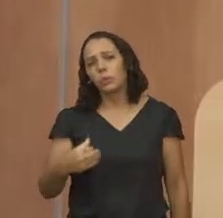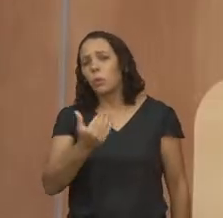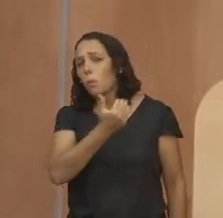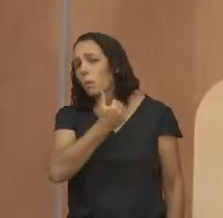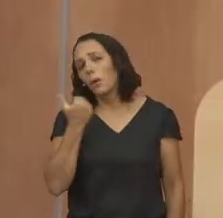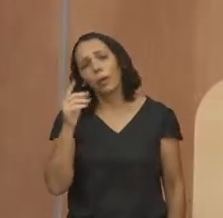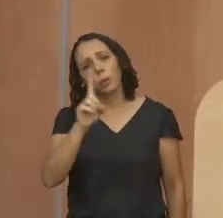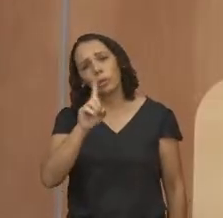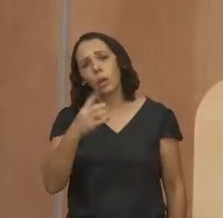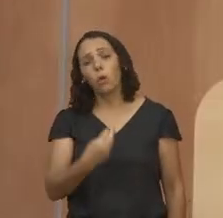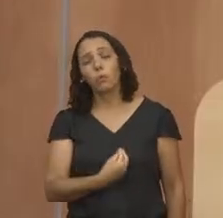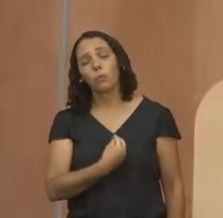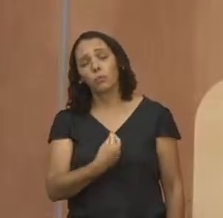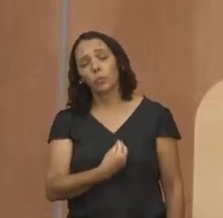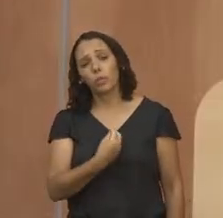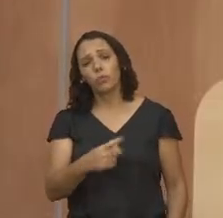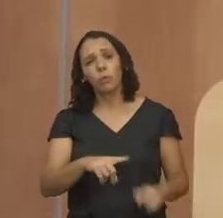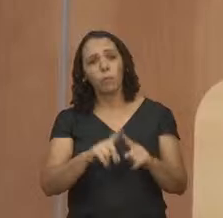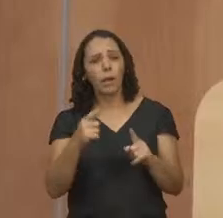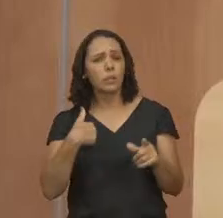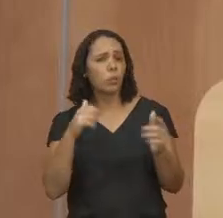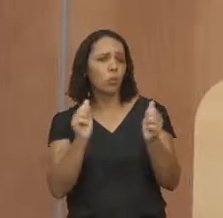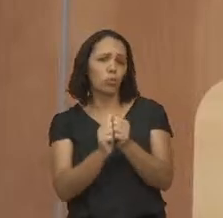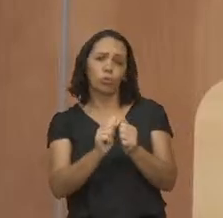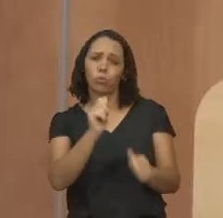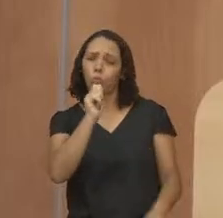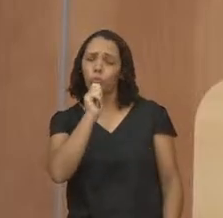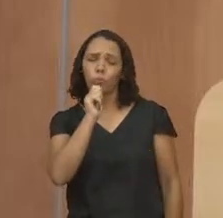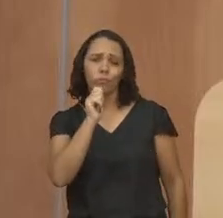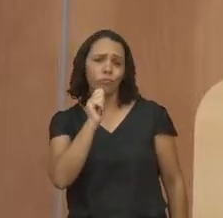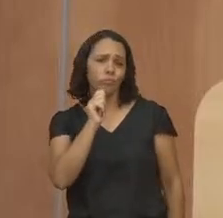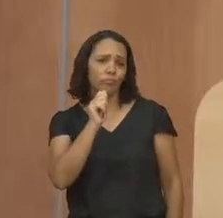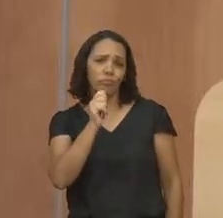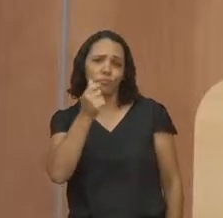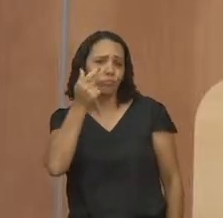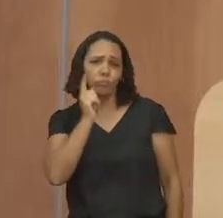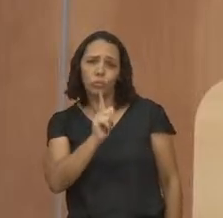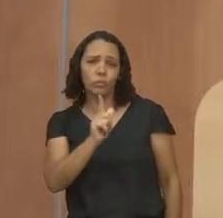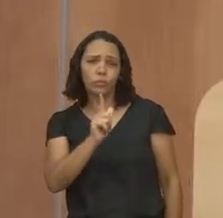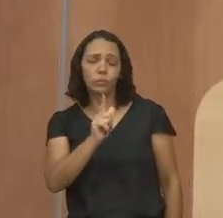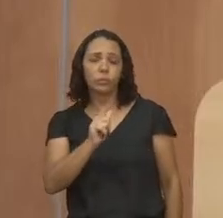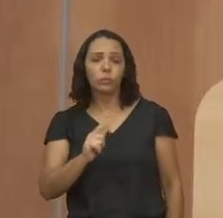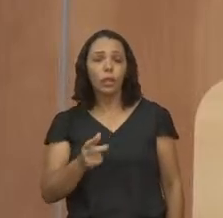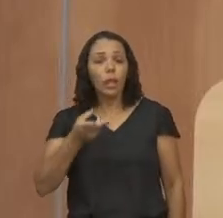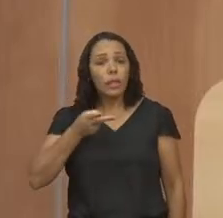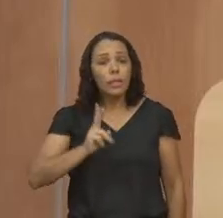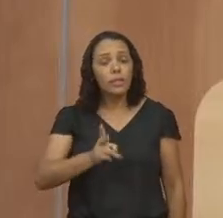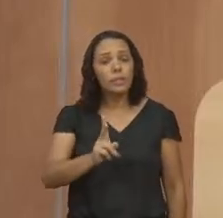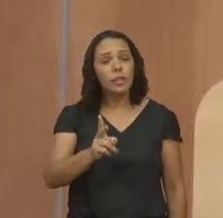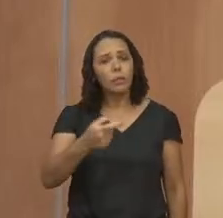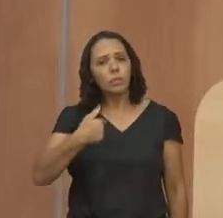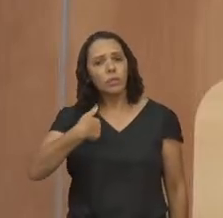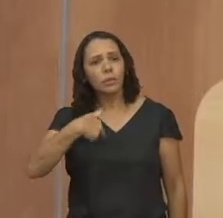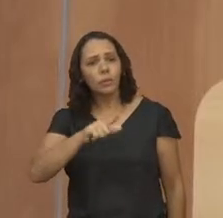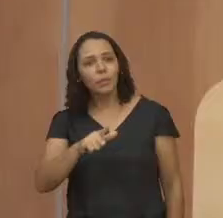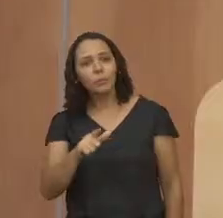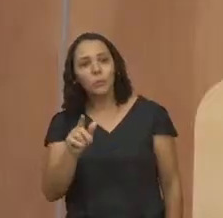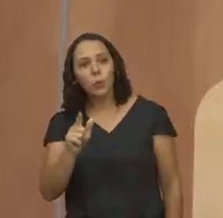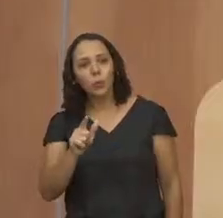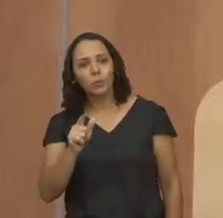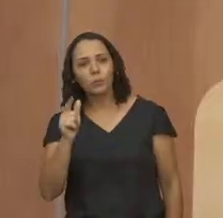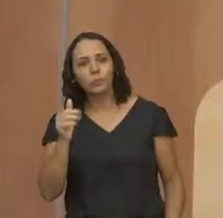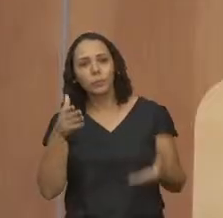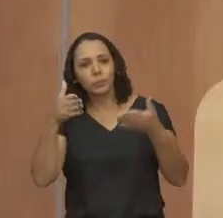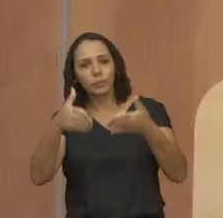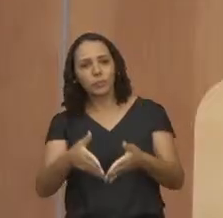com ele. E todas as vezes que eu vou no sepultamento lá no cemitério,